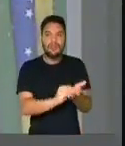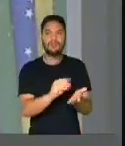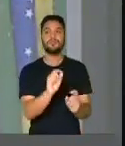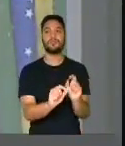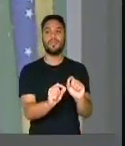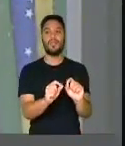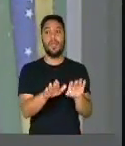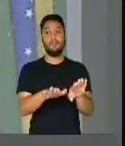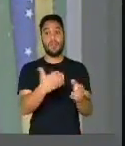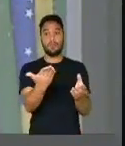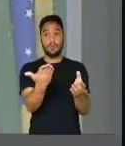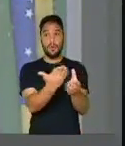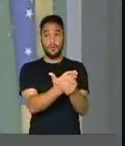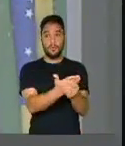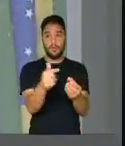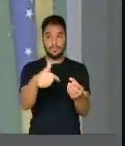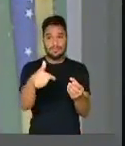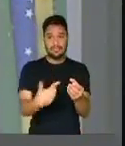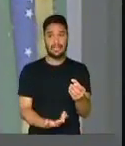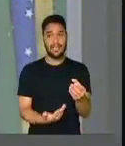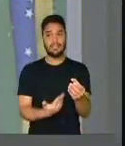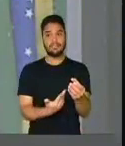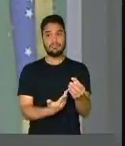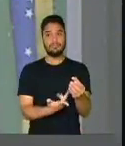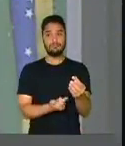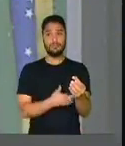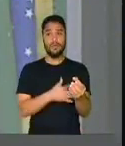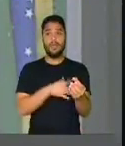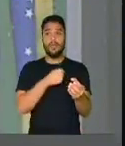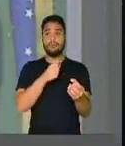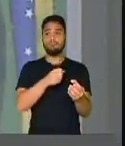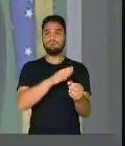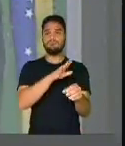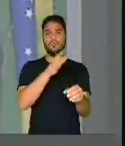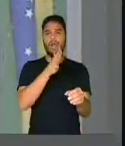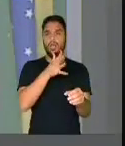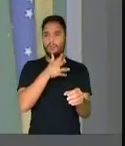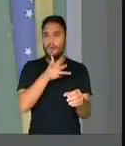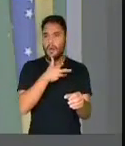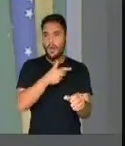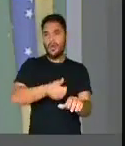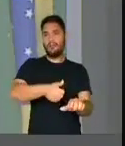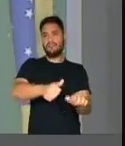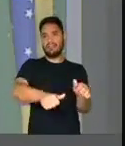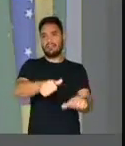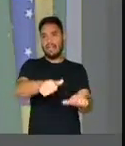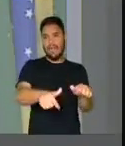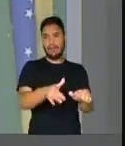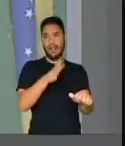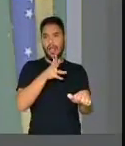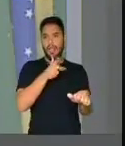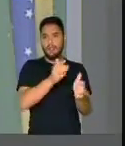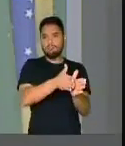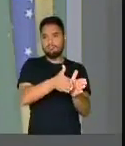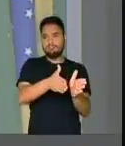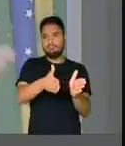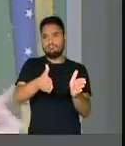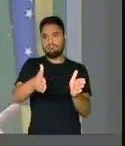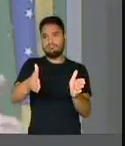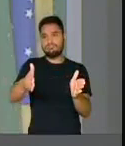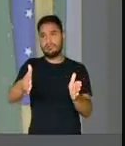de o processo resultar em prescrição, isto é, o decurso de tempo